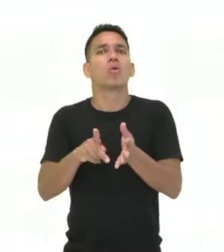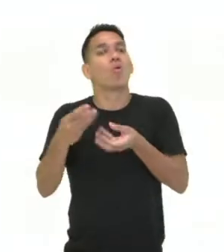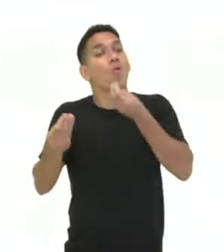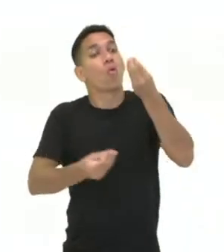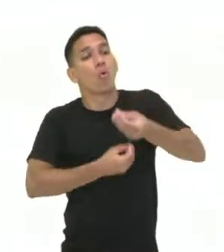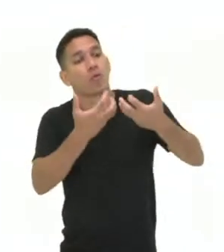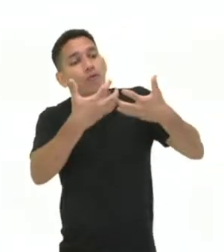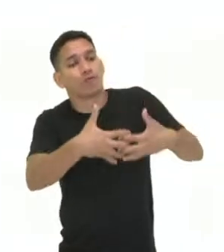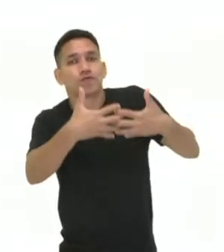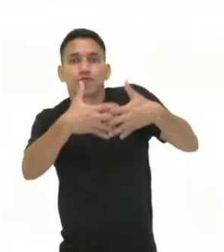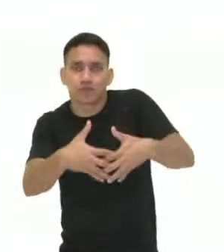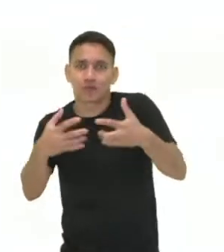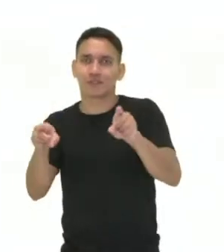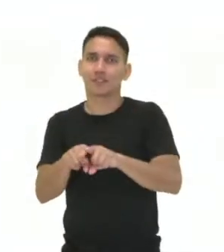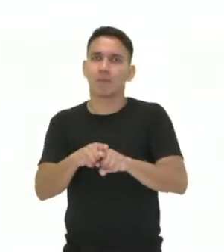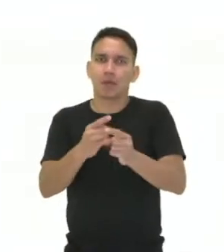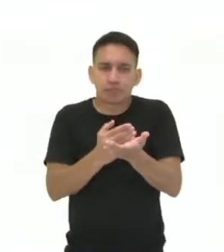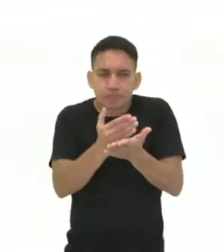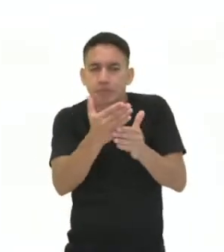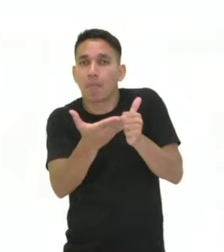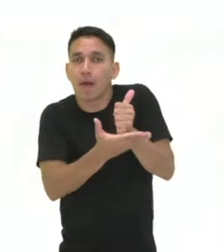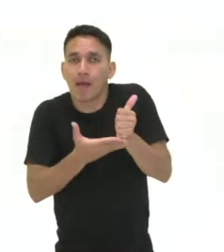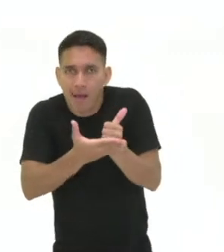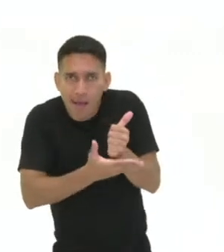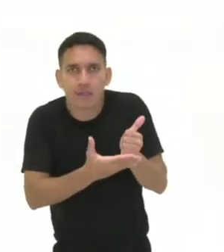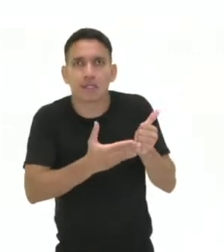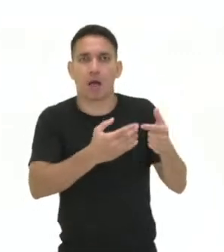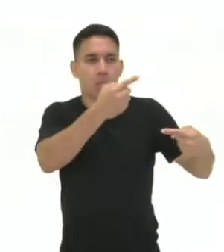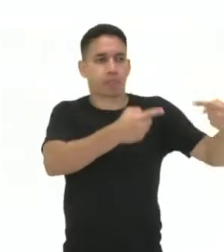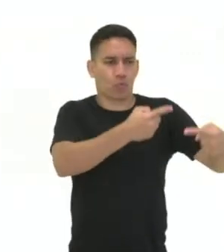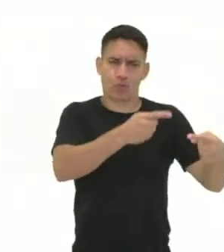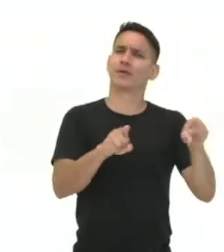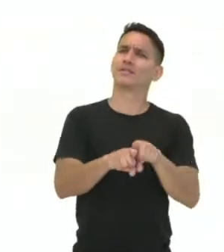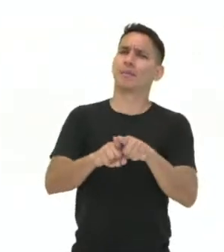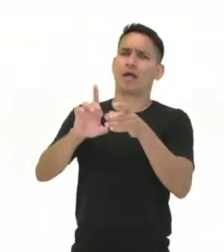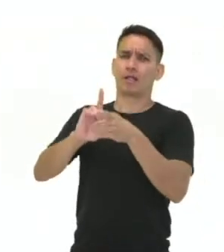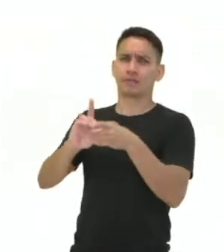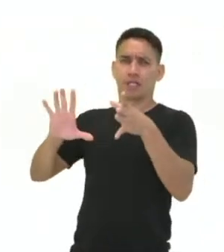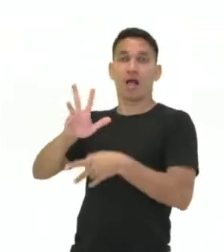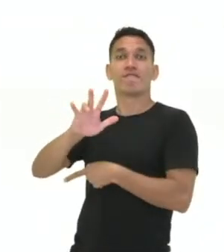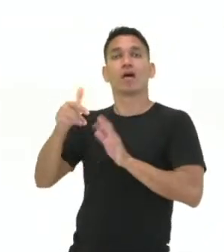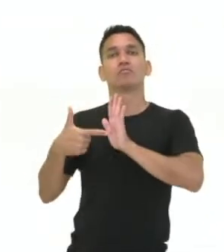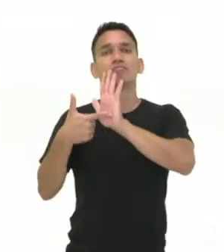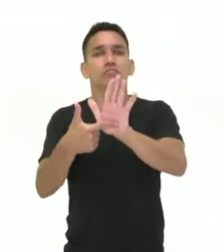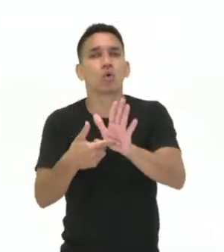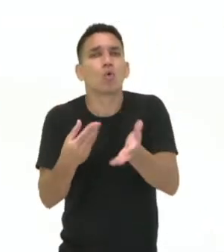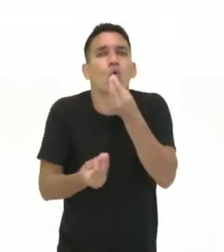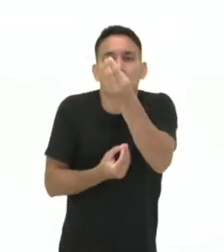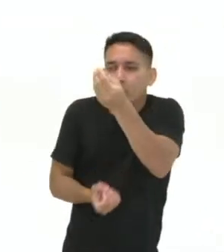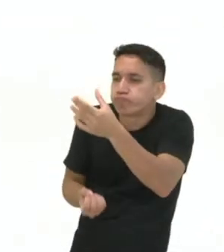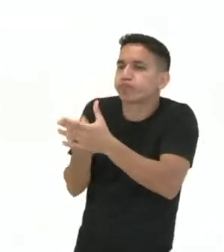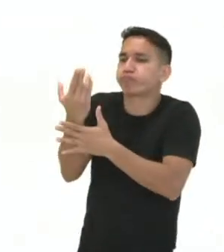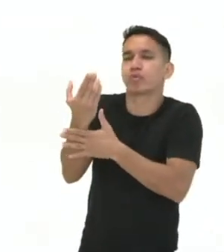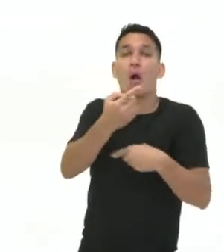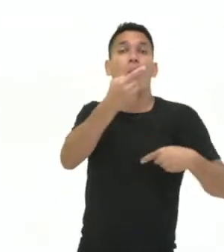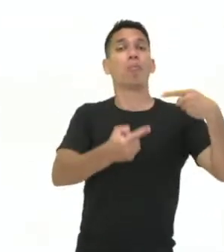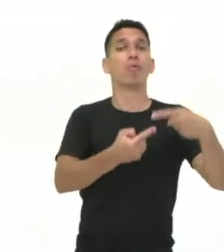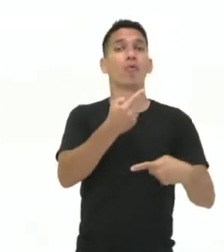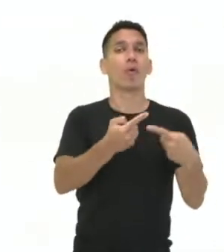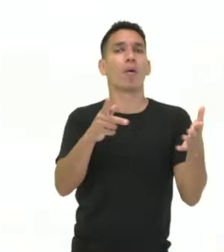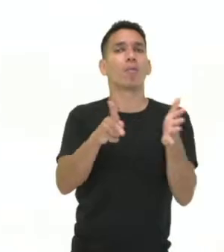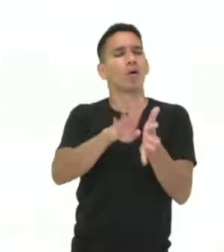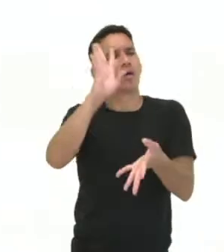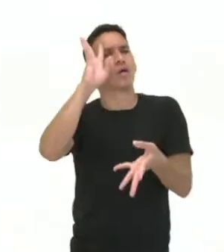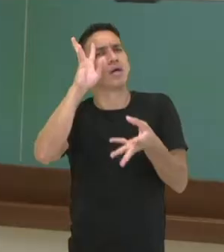os princípios da política e da democracia. Vamos problematizar a origem da política a partir da noção